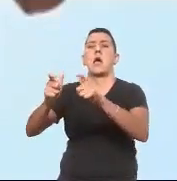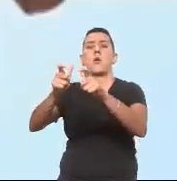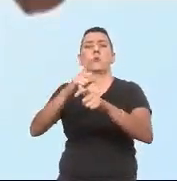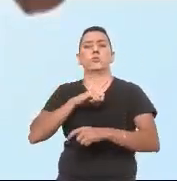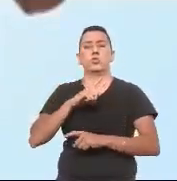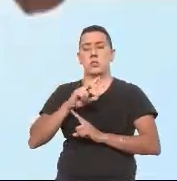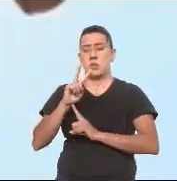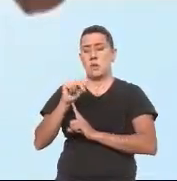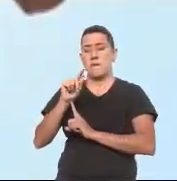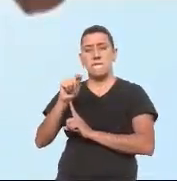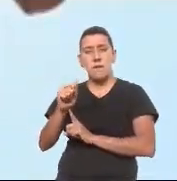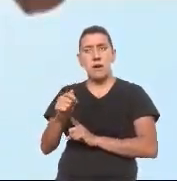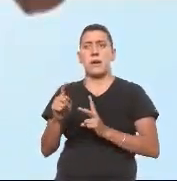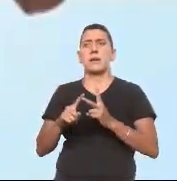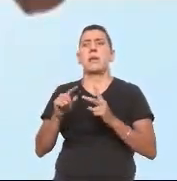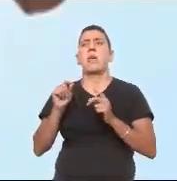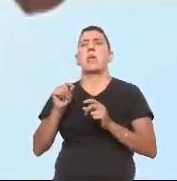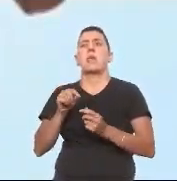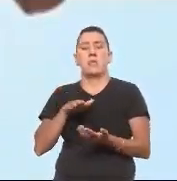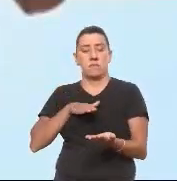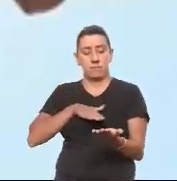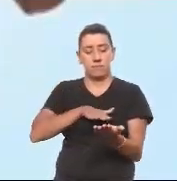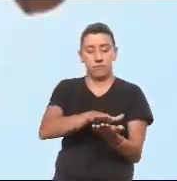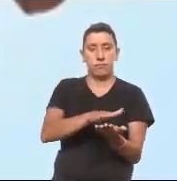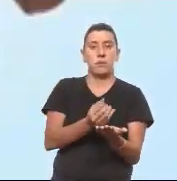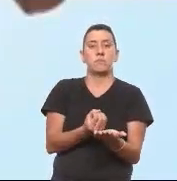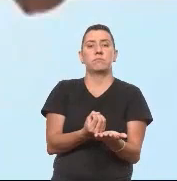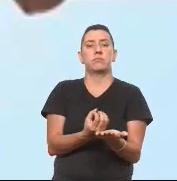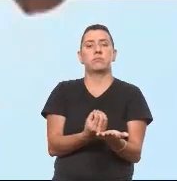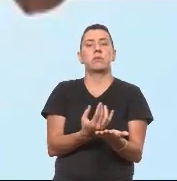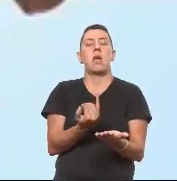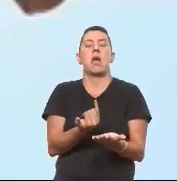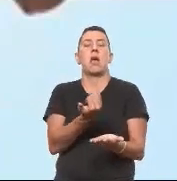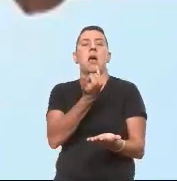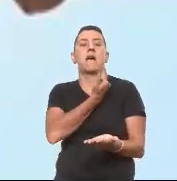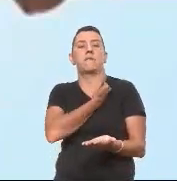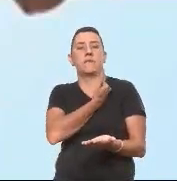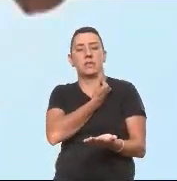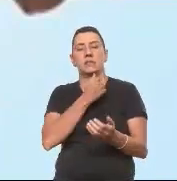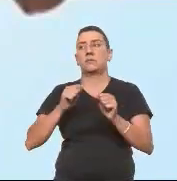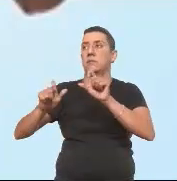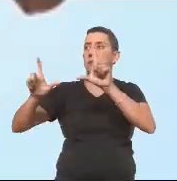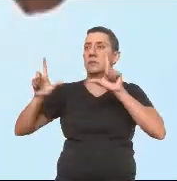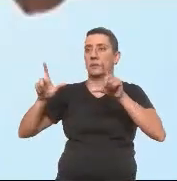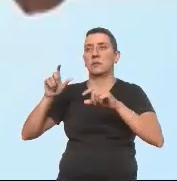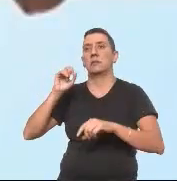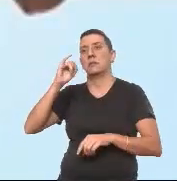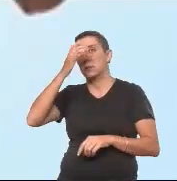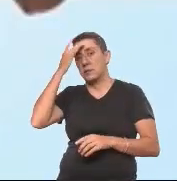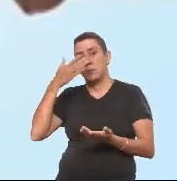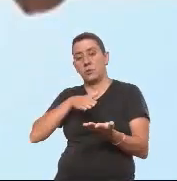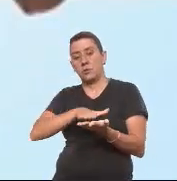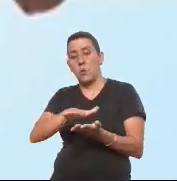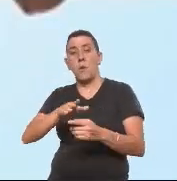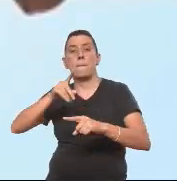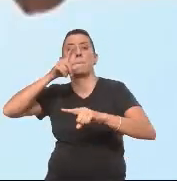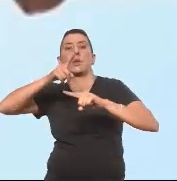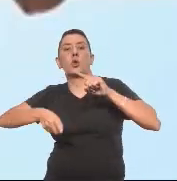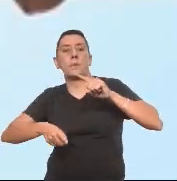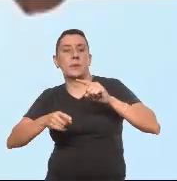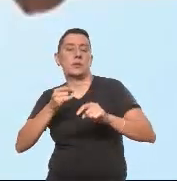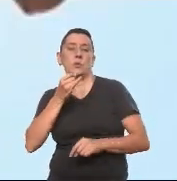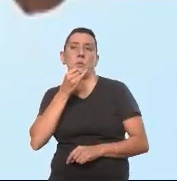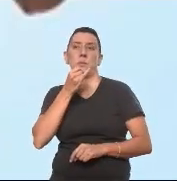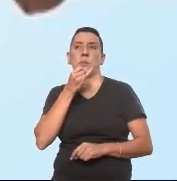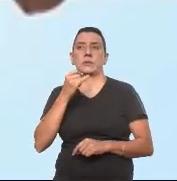quem parou em que local se tiver alguma algum outro tipo de estacionamento em local proibido ou como